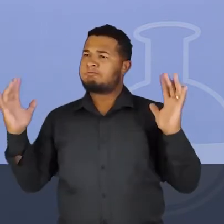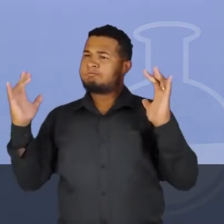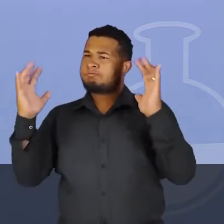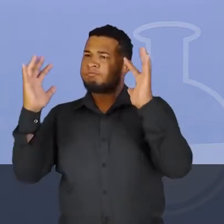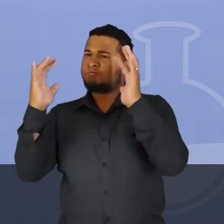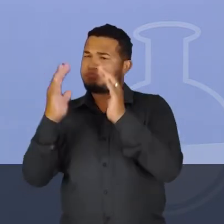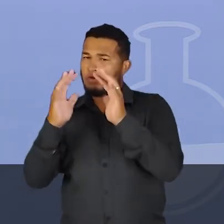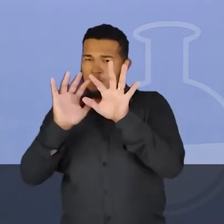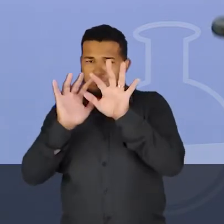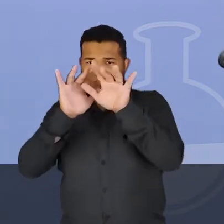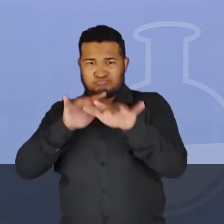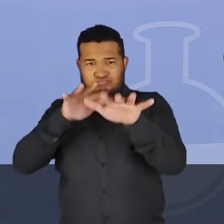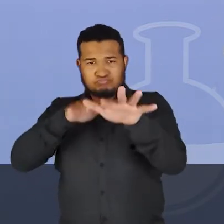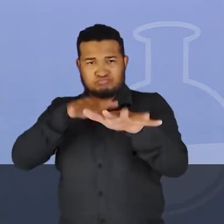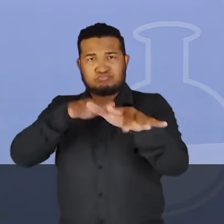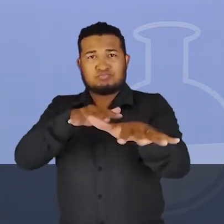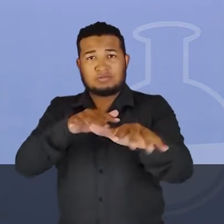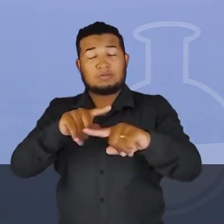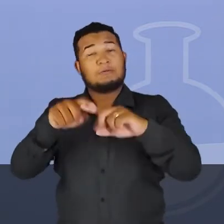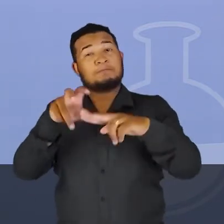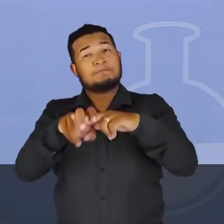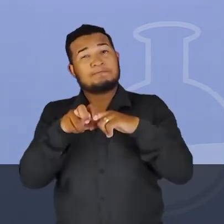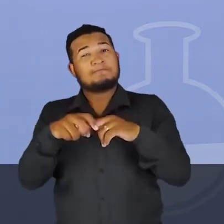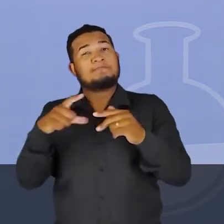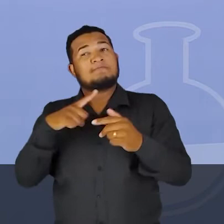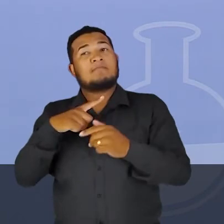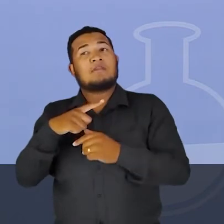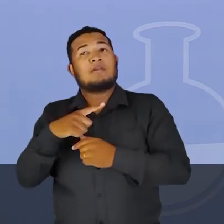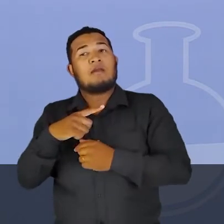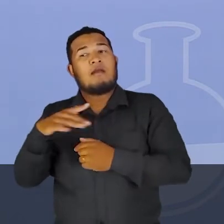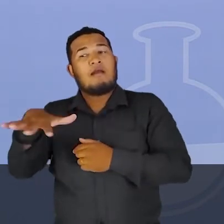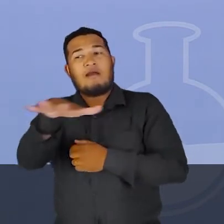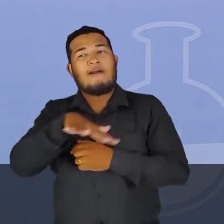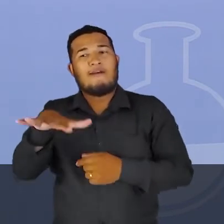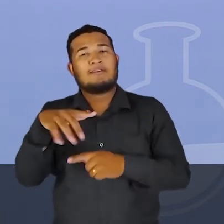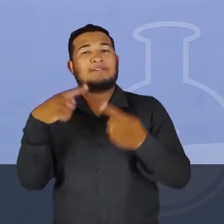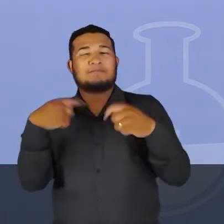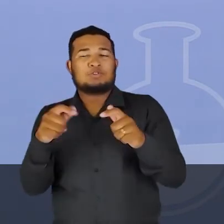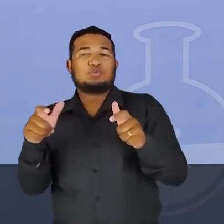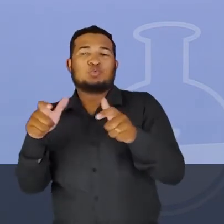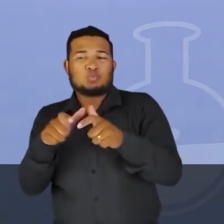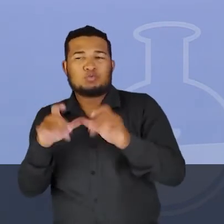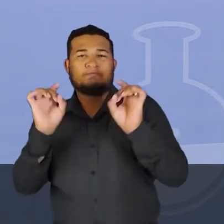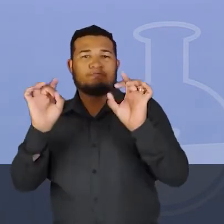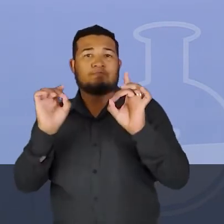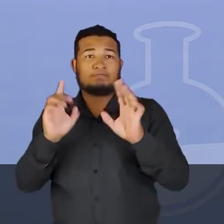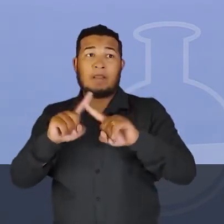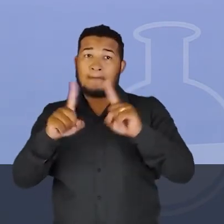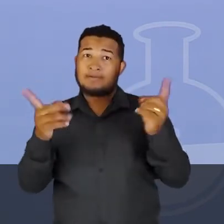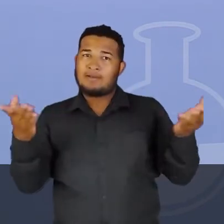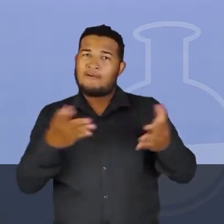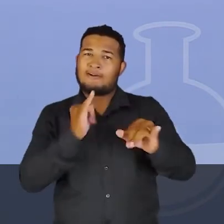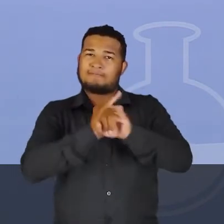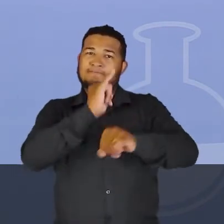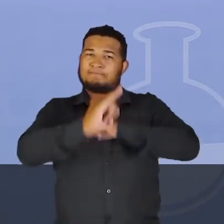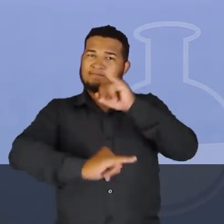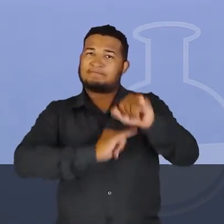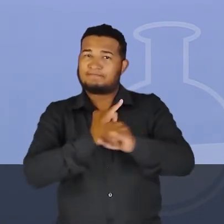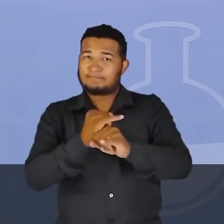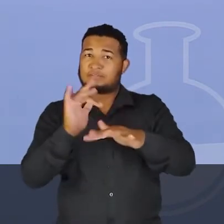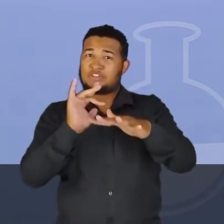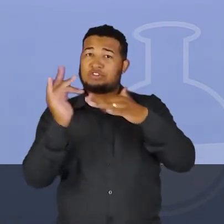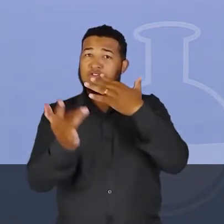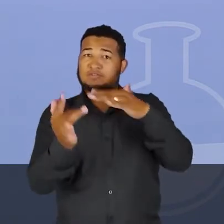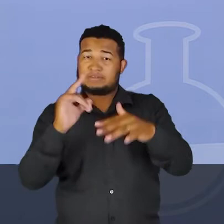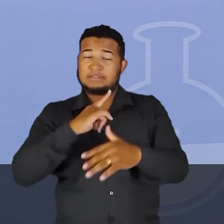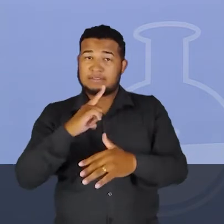pessoalmente. Isso restringia os movimentos a determinado espaço geográfico. Agora, com o advento da internet, das redes sociais,